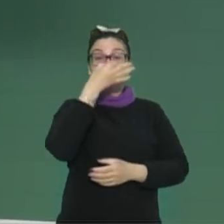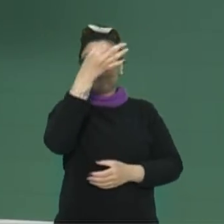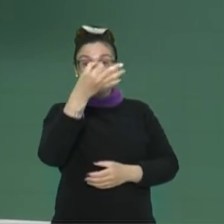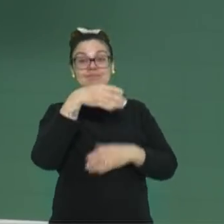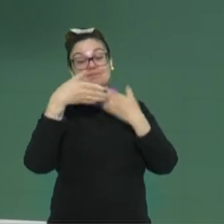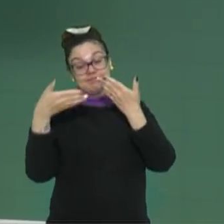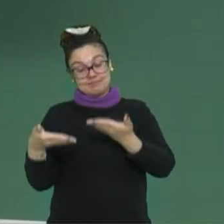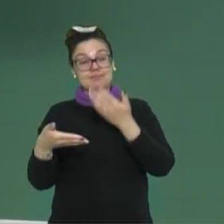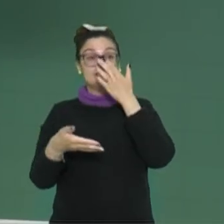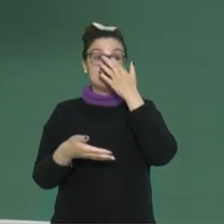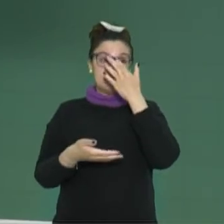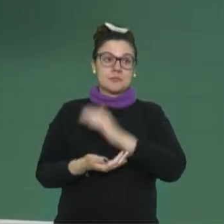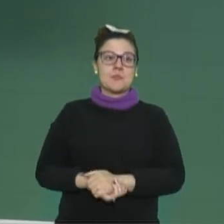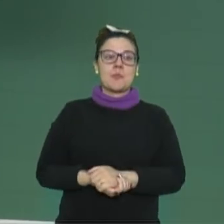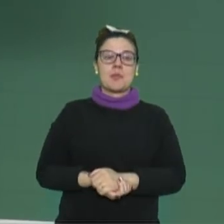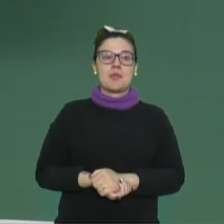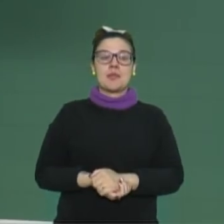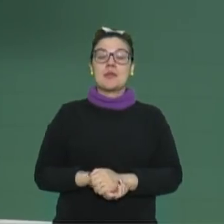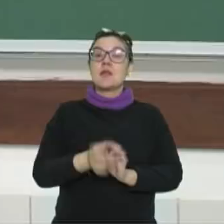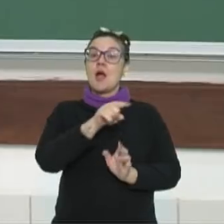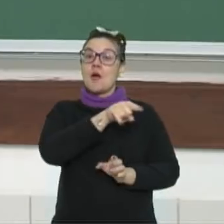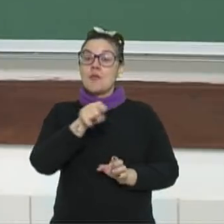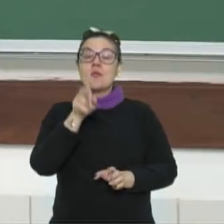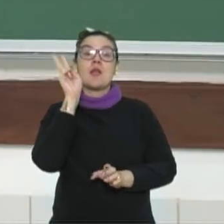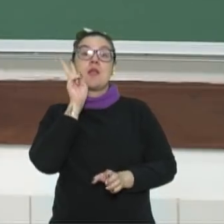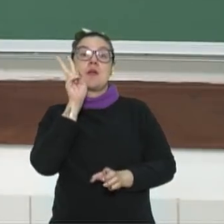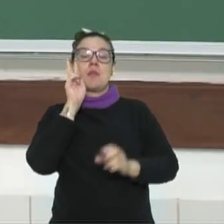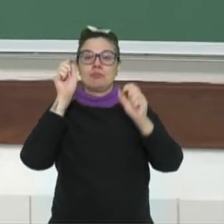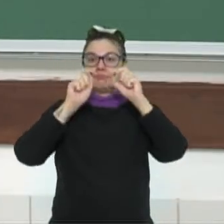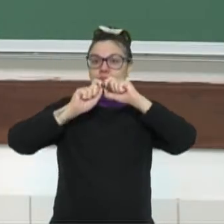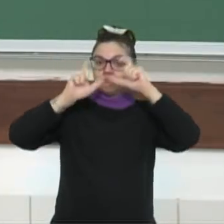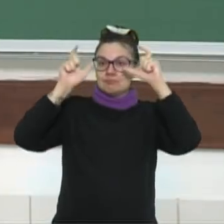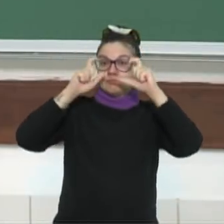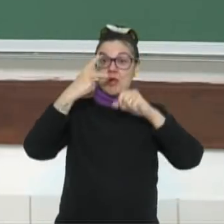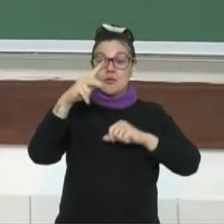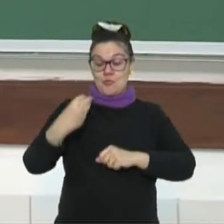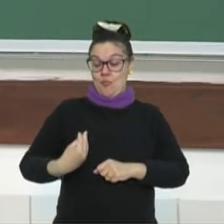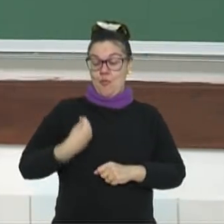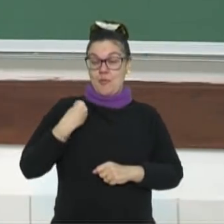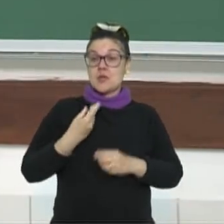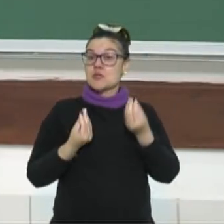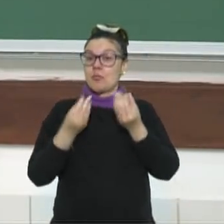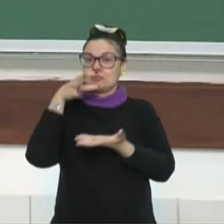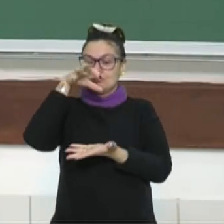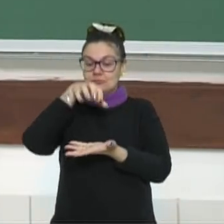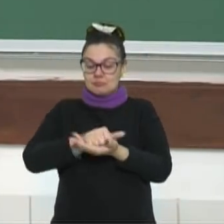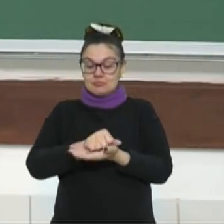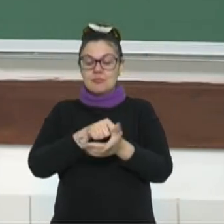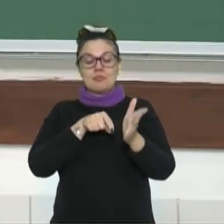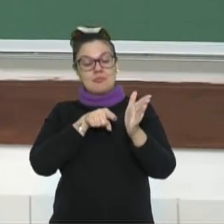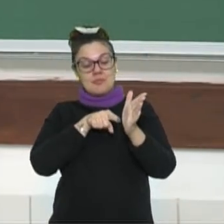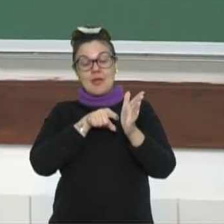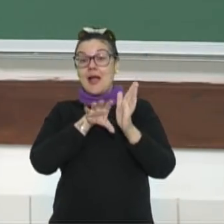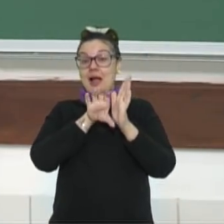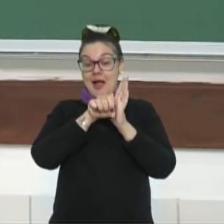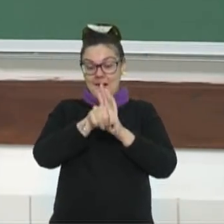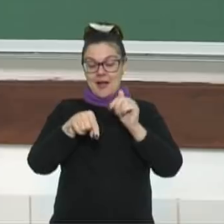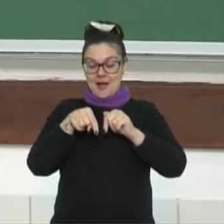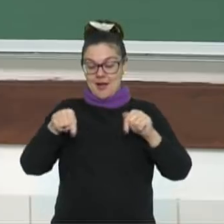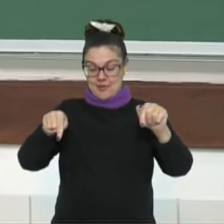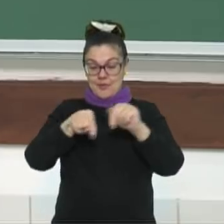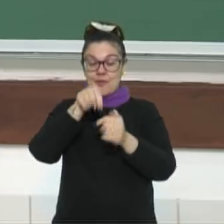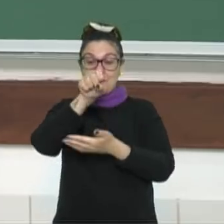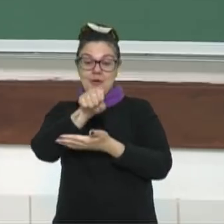questões. Lembrando que a sua presença é garantida no momento em que você realiza os exercícios que